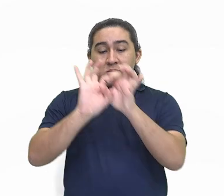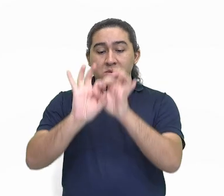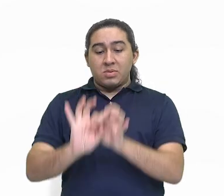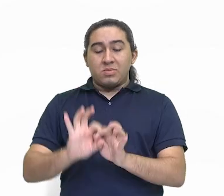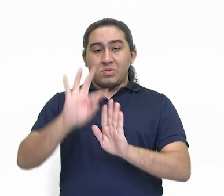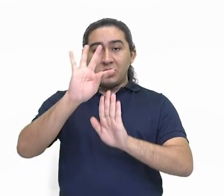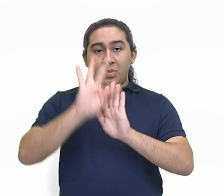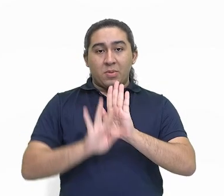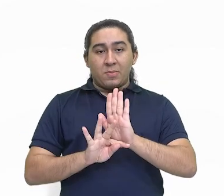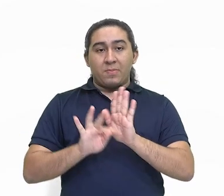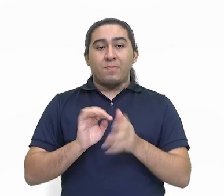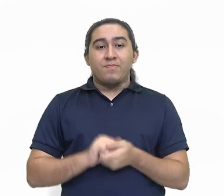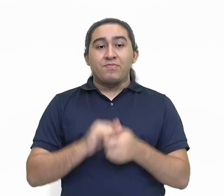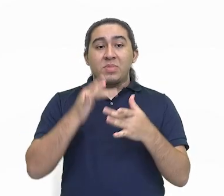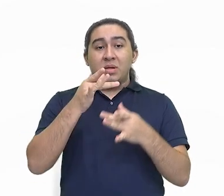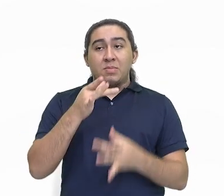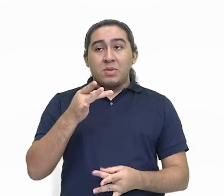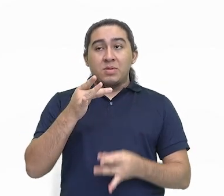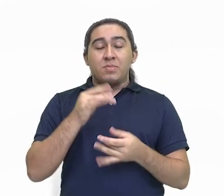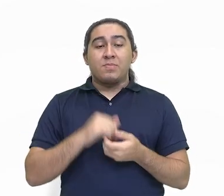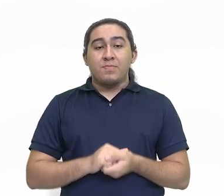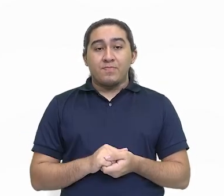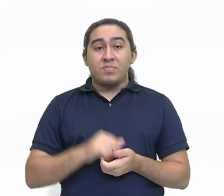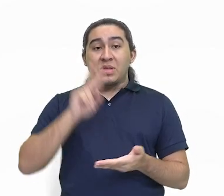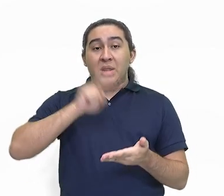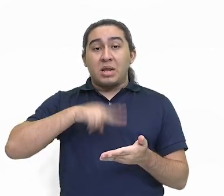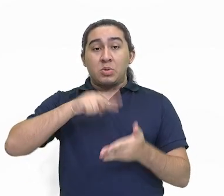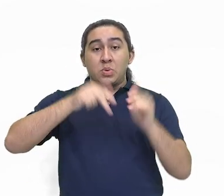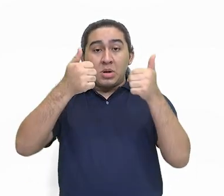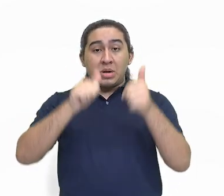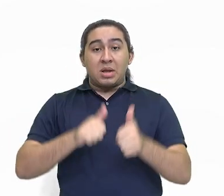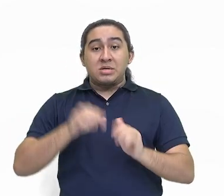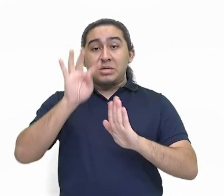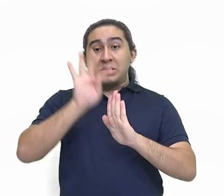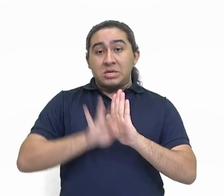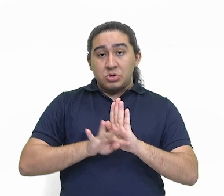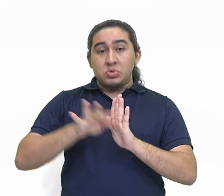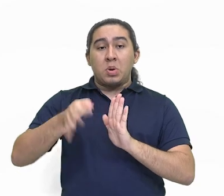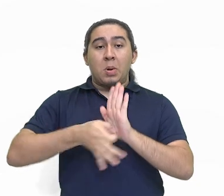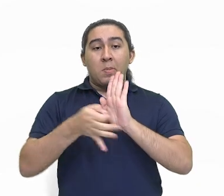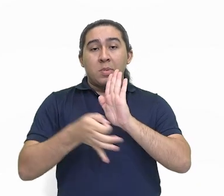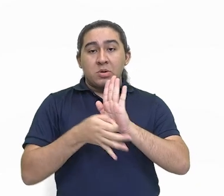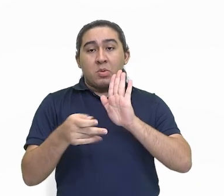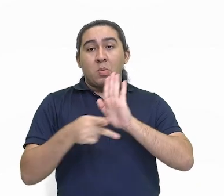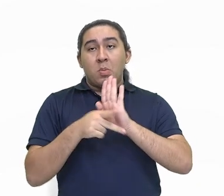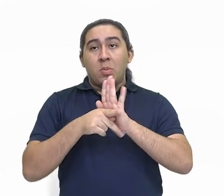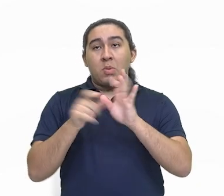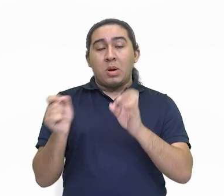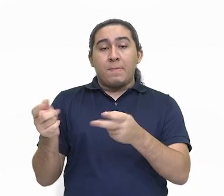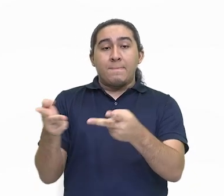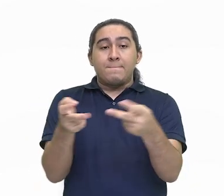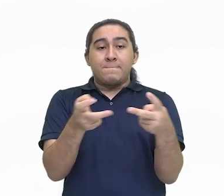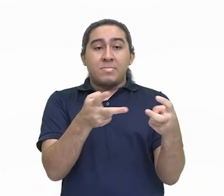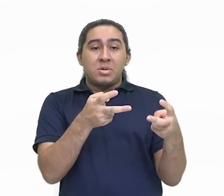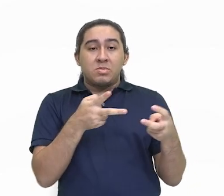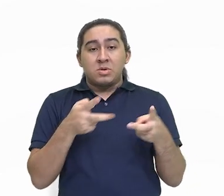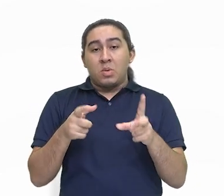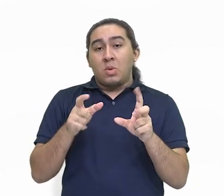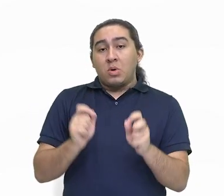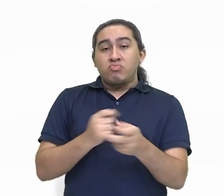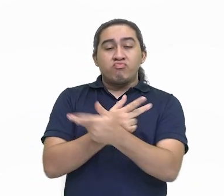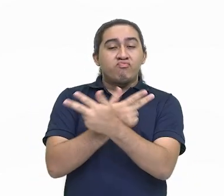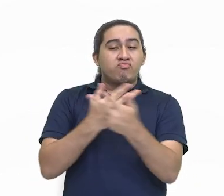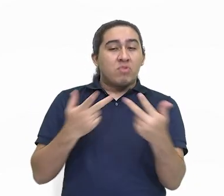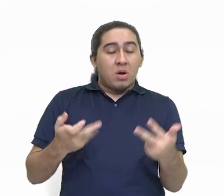textual, detalhamento, leitura e análise de textos argumentativos, na